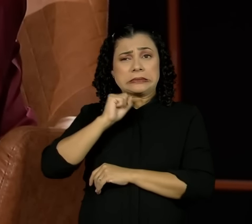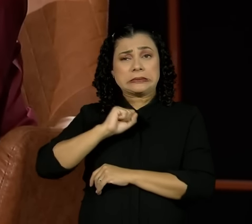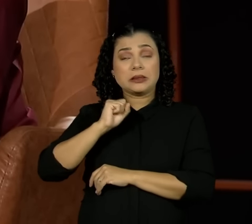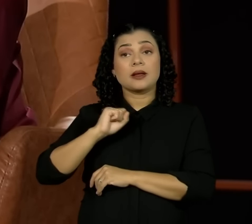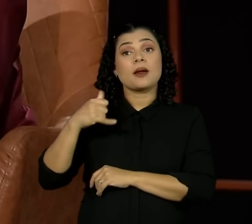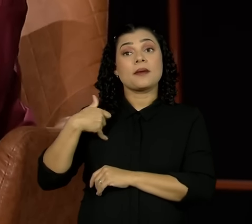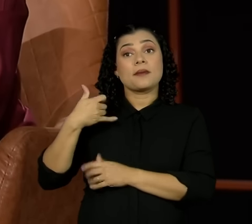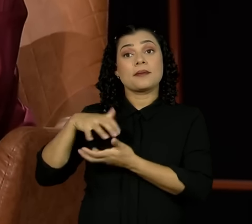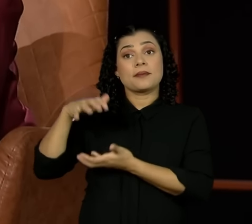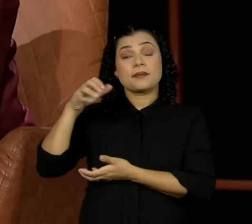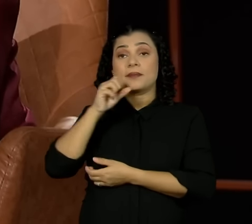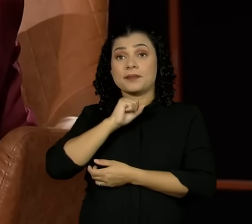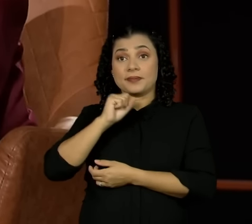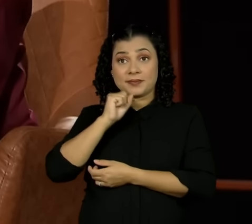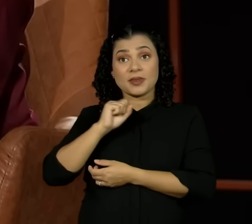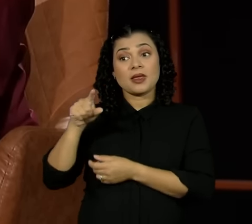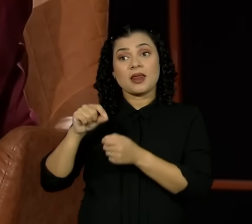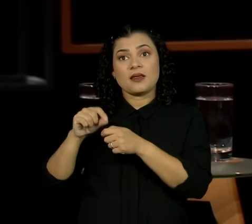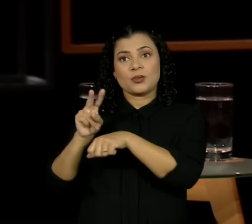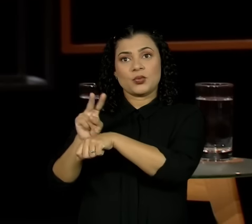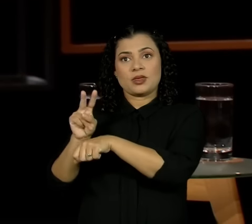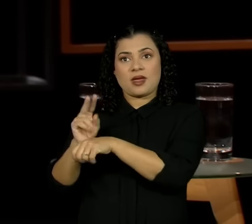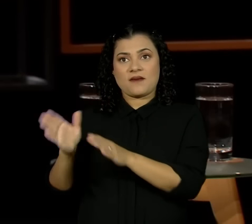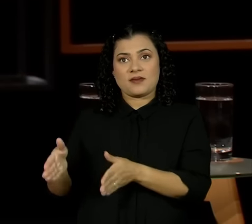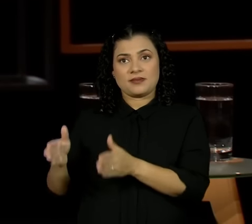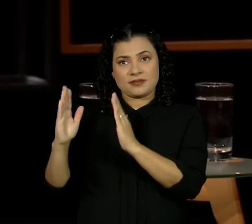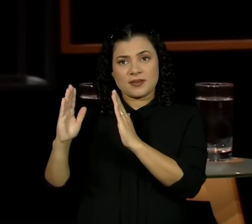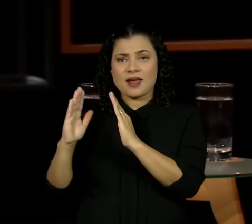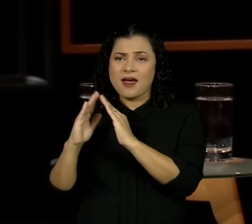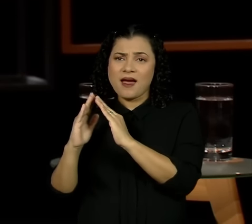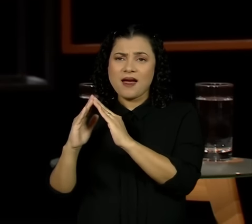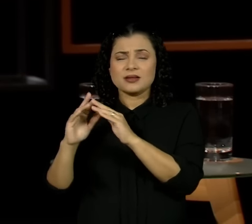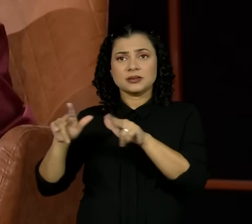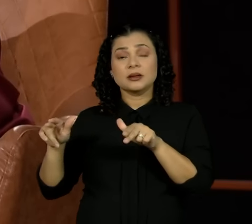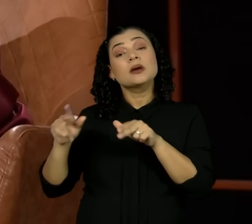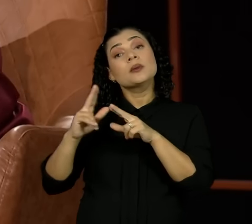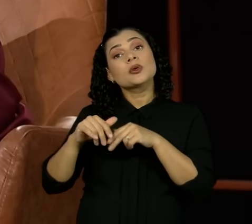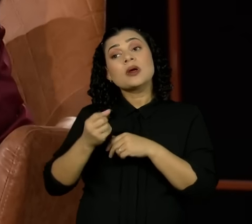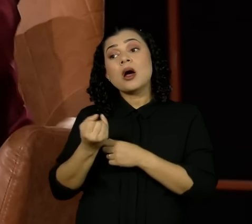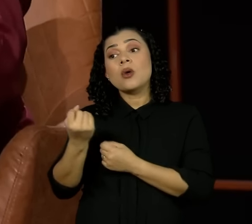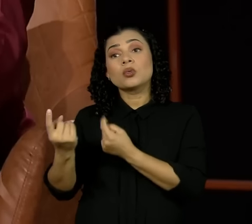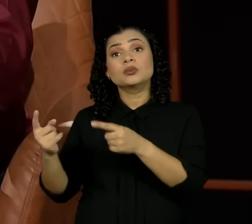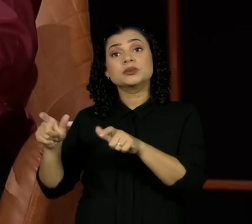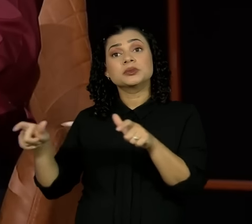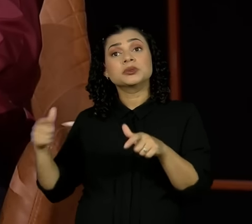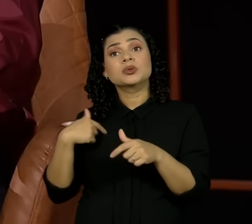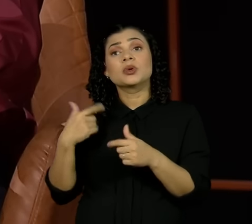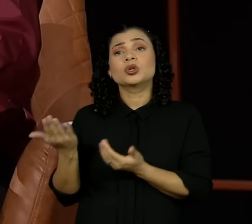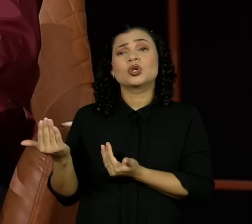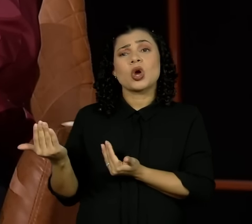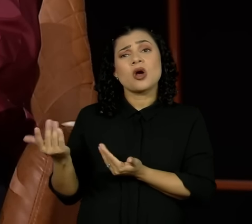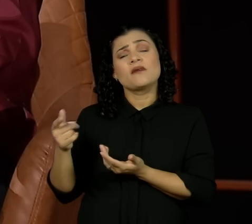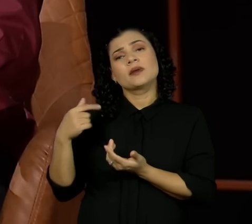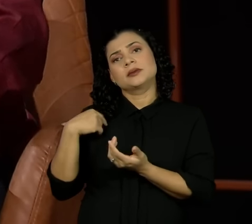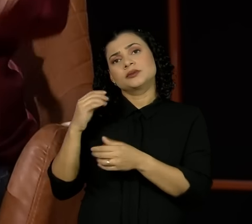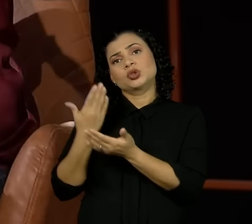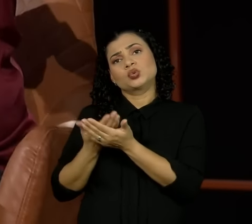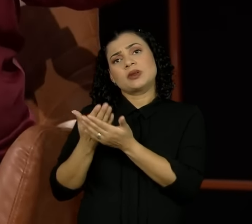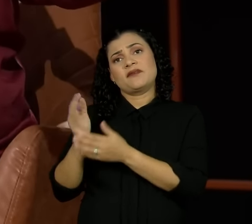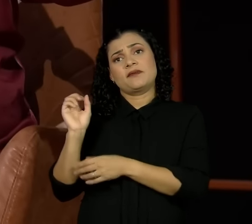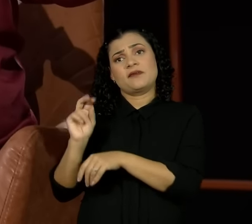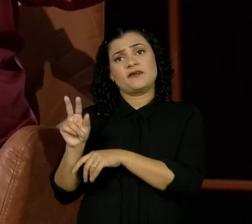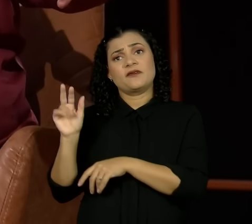que fazia uma pensão para jovens. Tinha muito jovem lá, estudando para entrar em faculdade, coisa assim. E era assim,